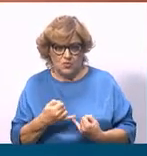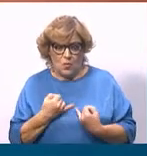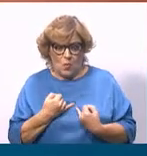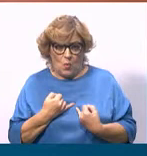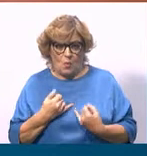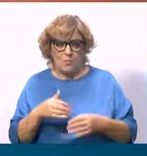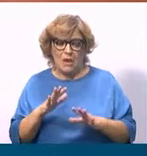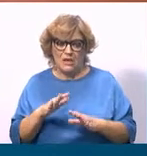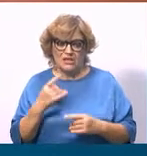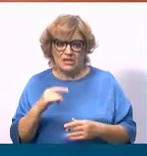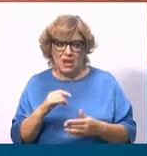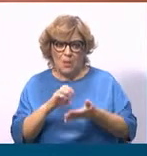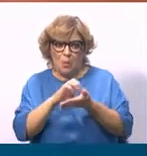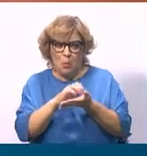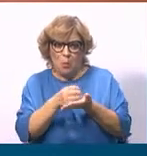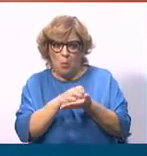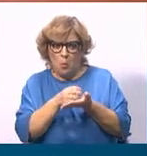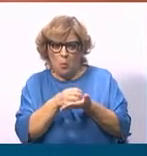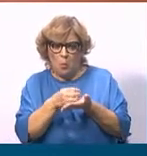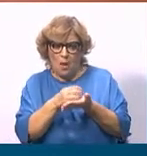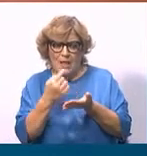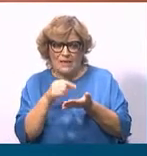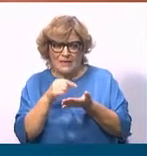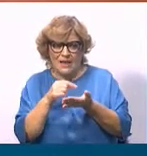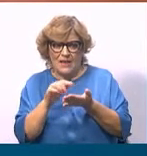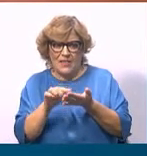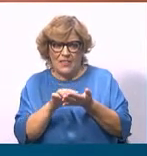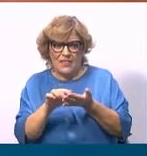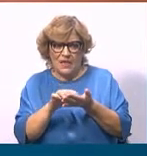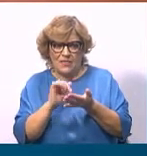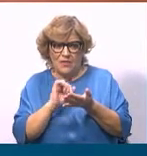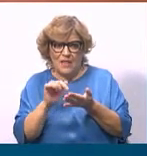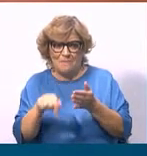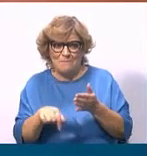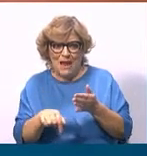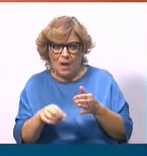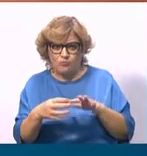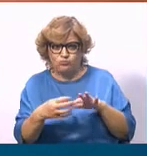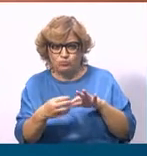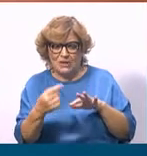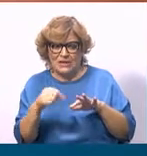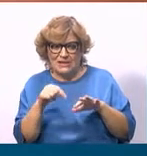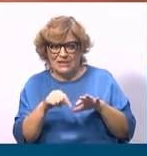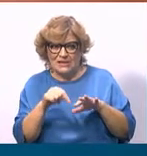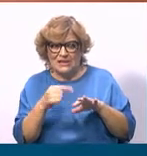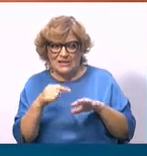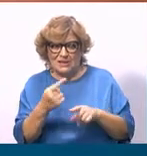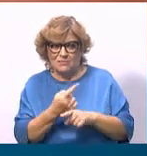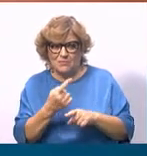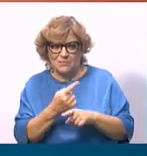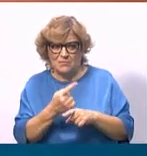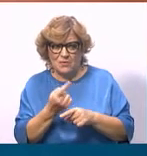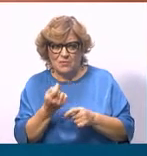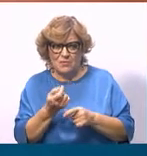mas que temos aqui uma bolha, claramente a bolha que está debaixo do dedo grande do pé tem conteúdo hemático, portanto tem ali um